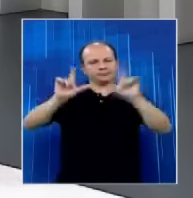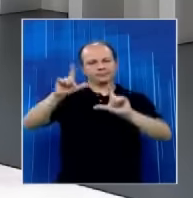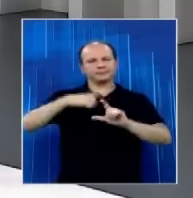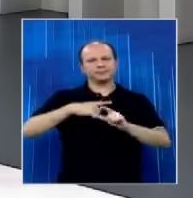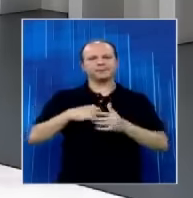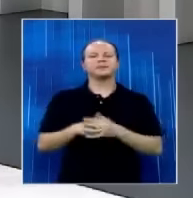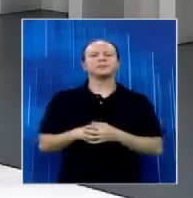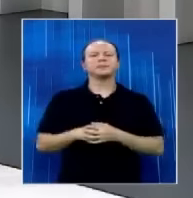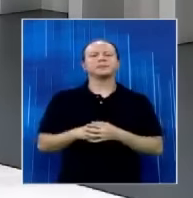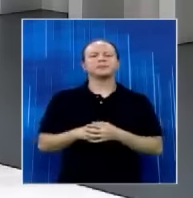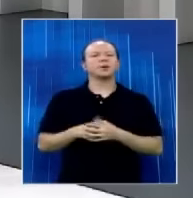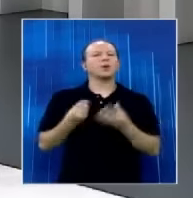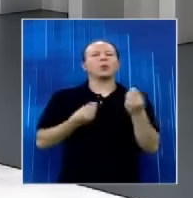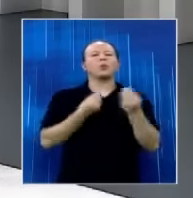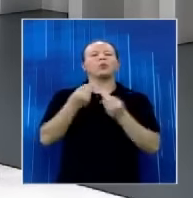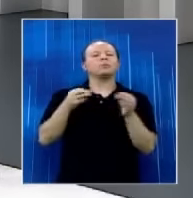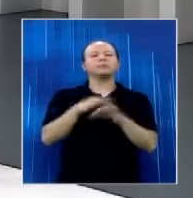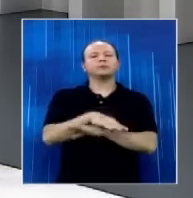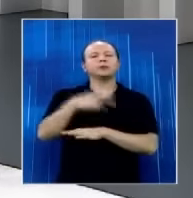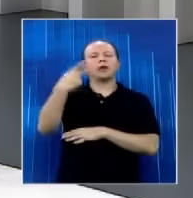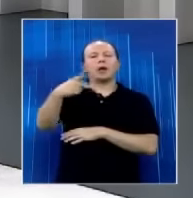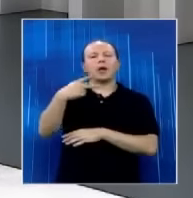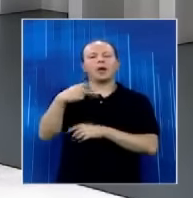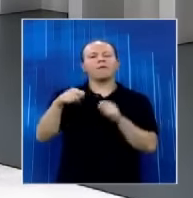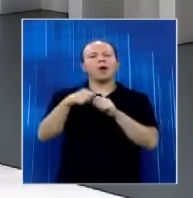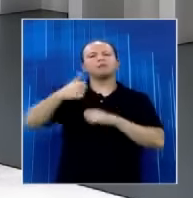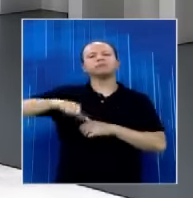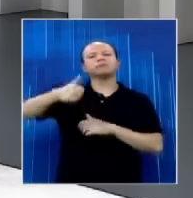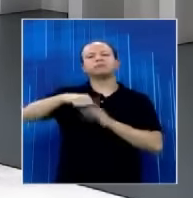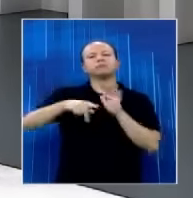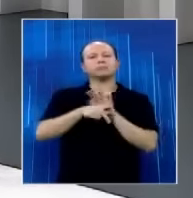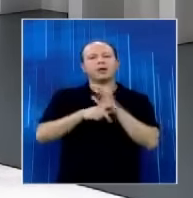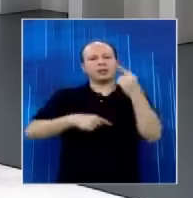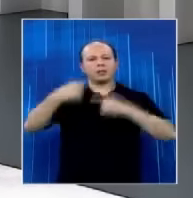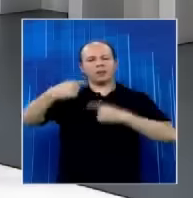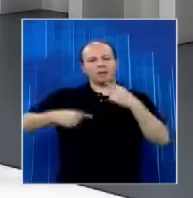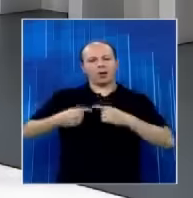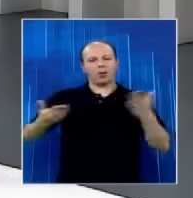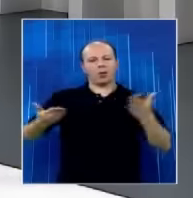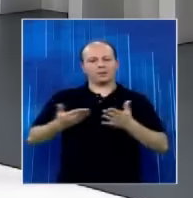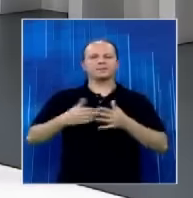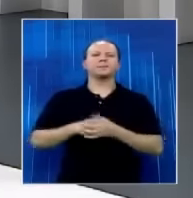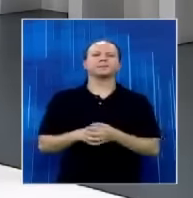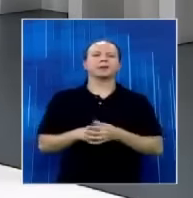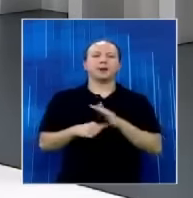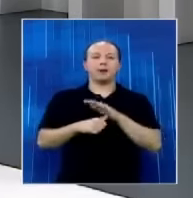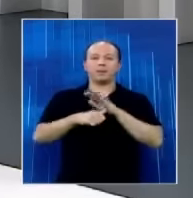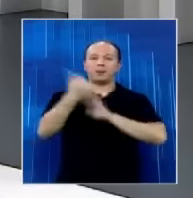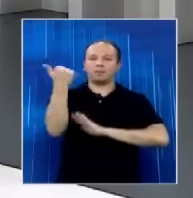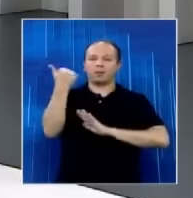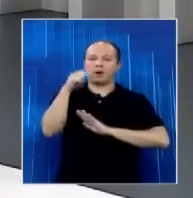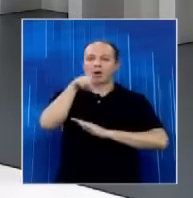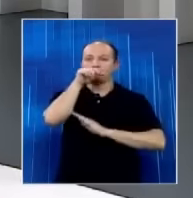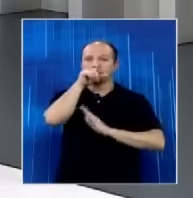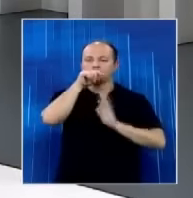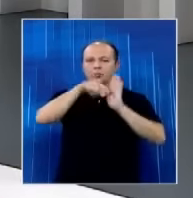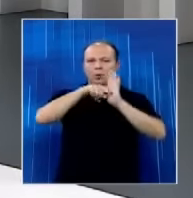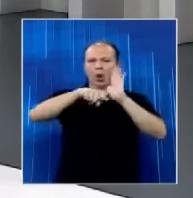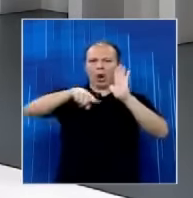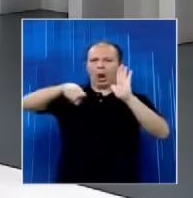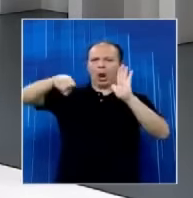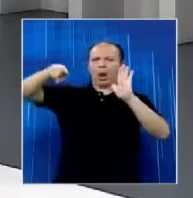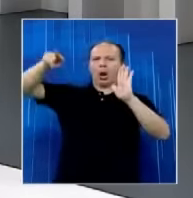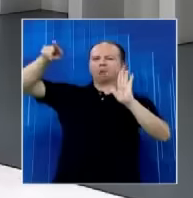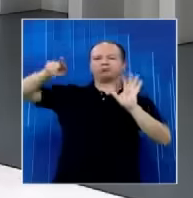Para arredondar, para terminar, o que você traz de análise sobre o debate inteiro? Bom, primeiro que a audiência no Twitter foi